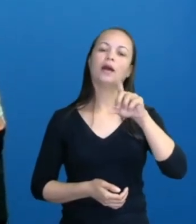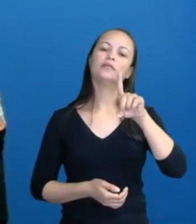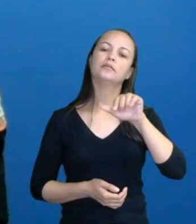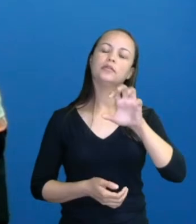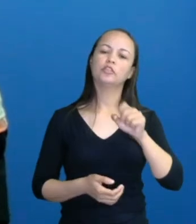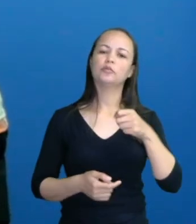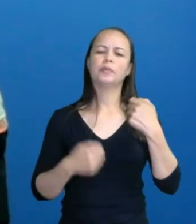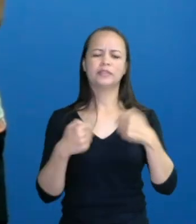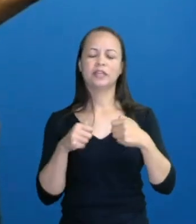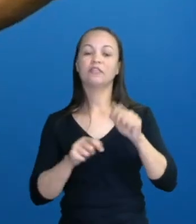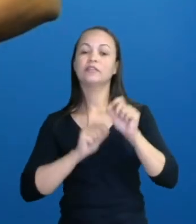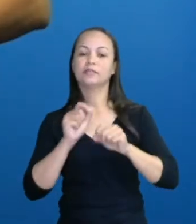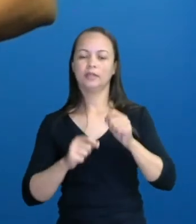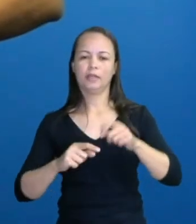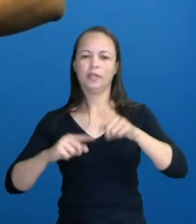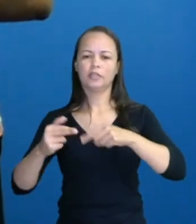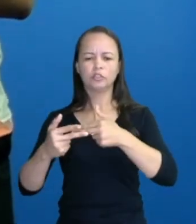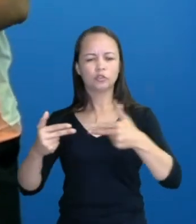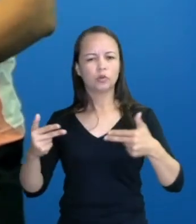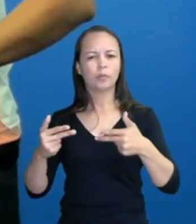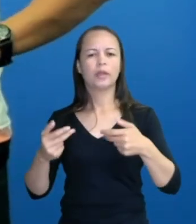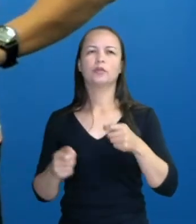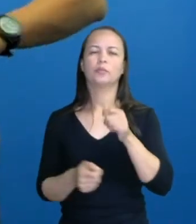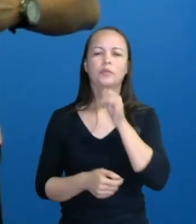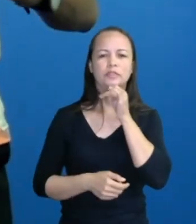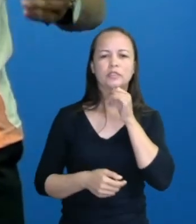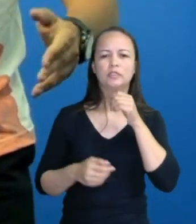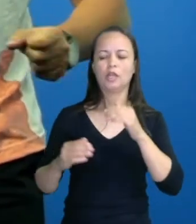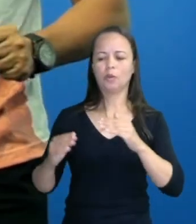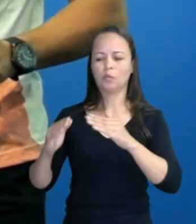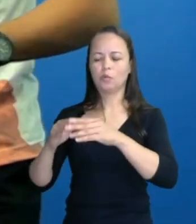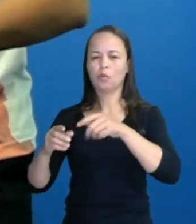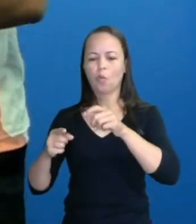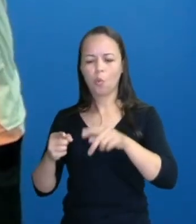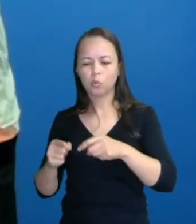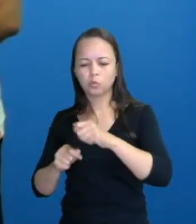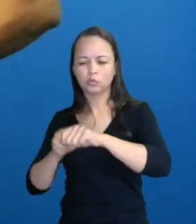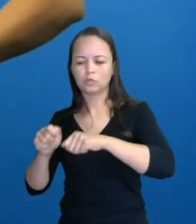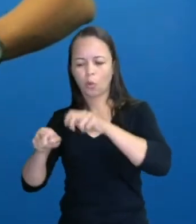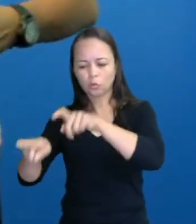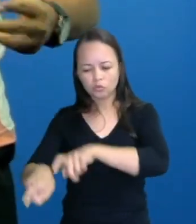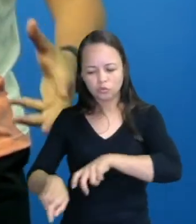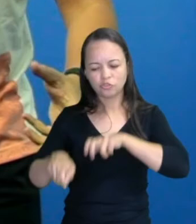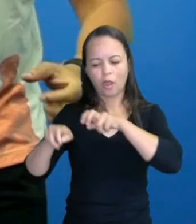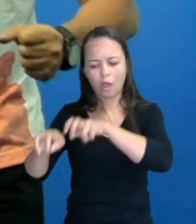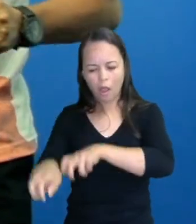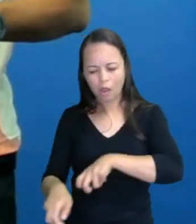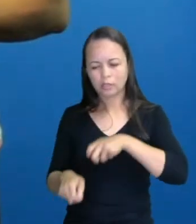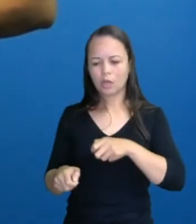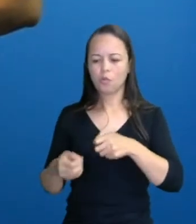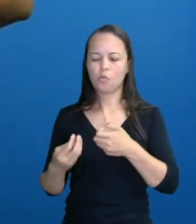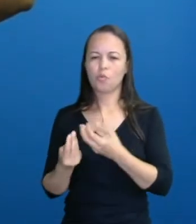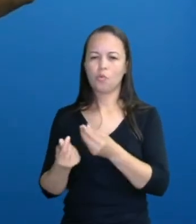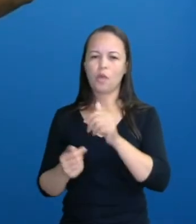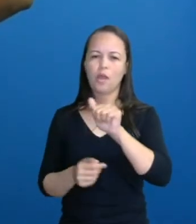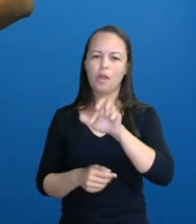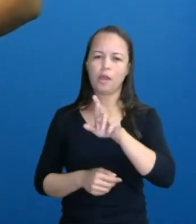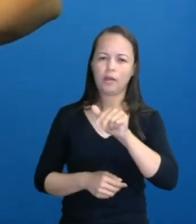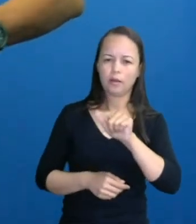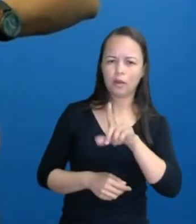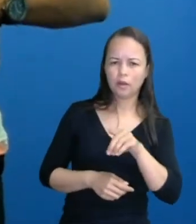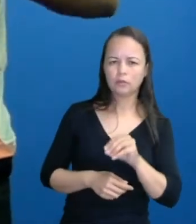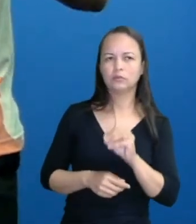instrumentos, né? Ele vai precisar usar o celeiro, usar o moinho, usar a enxada, usar o arado. Ele vai